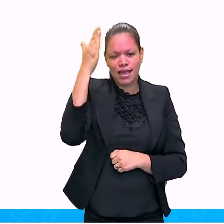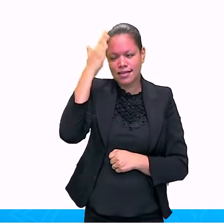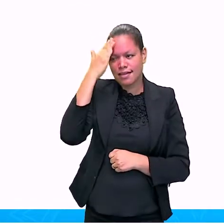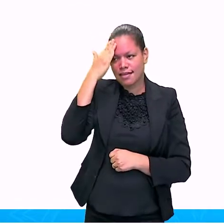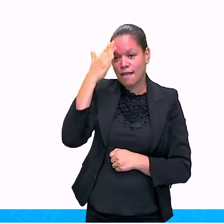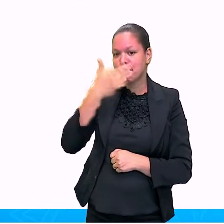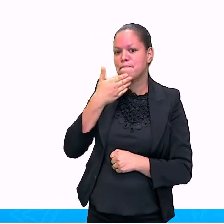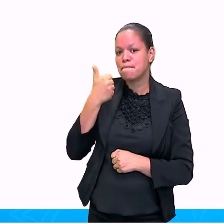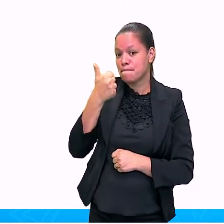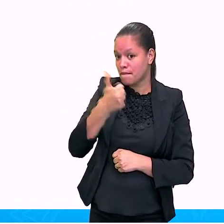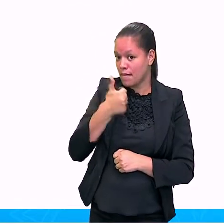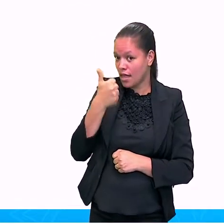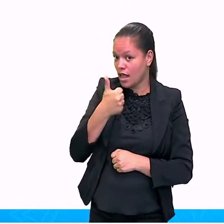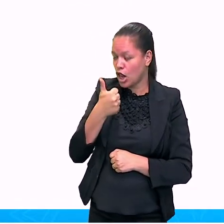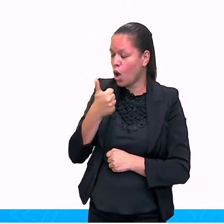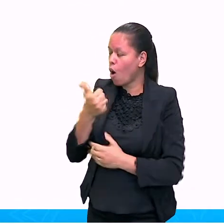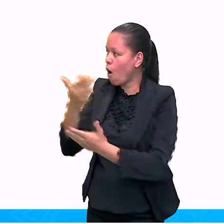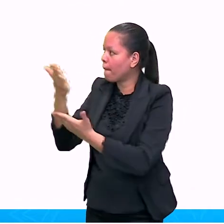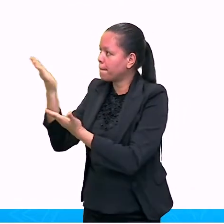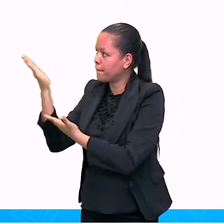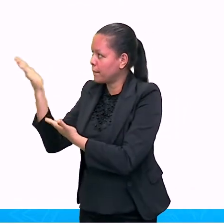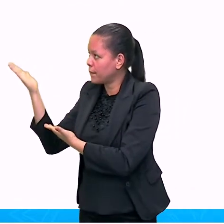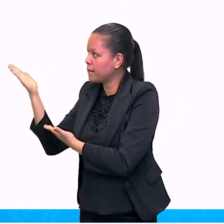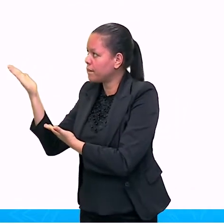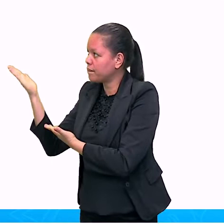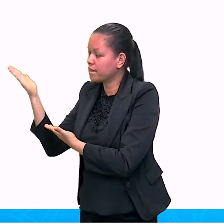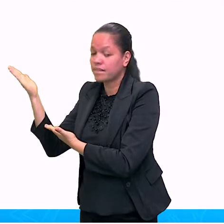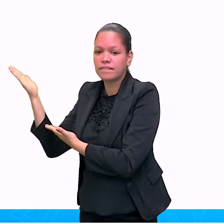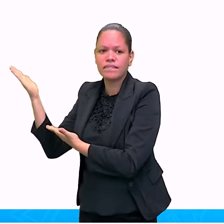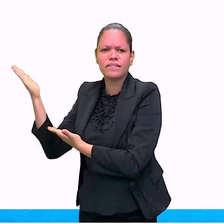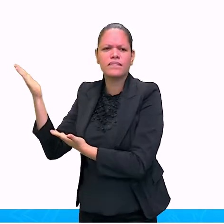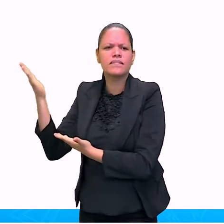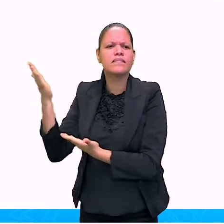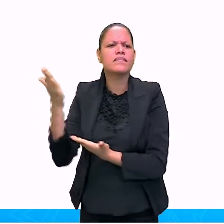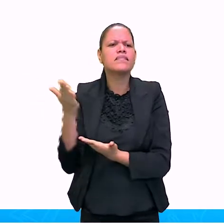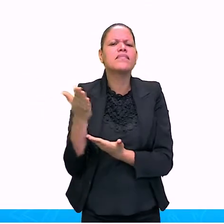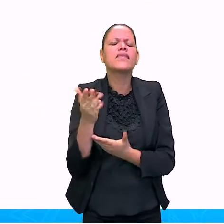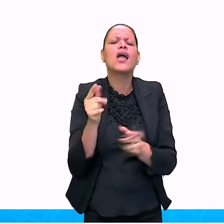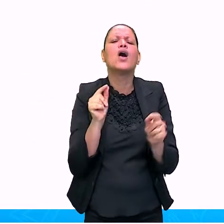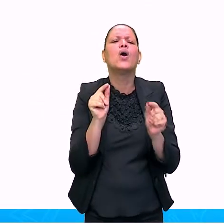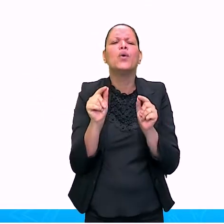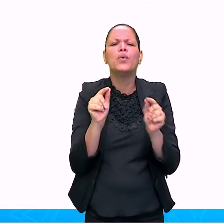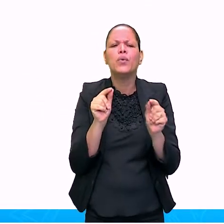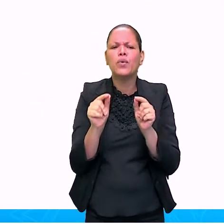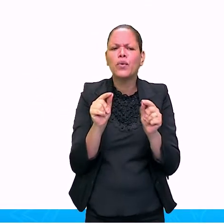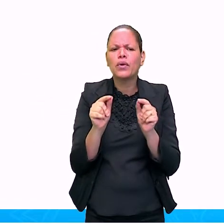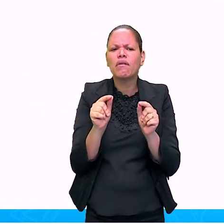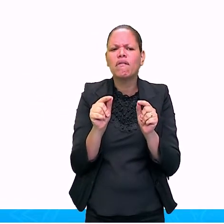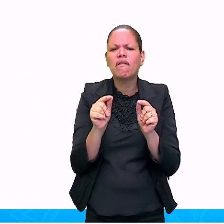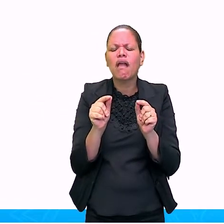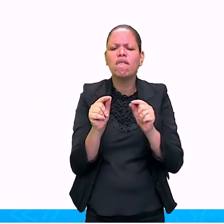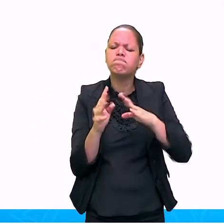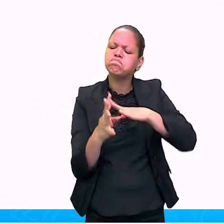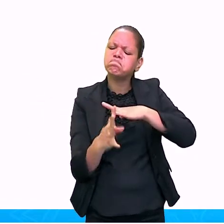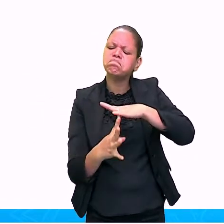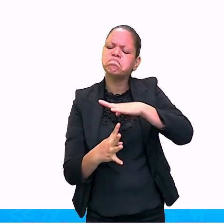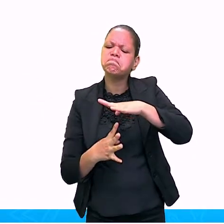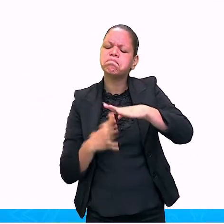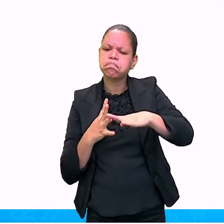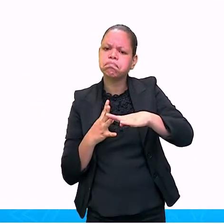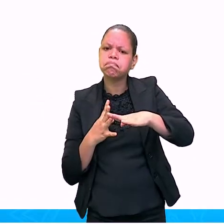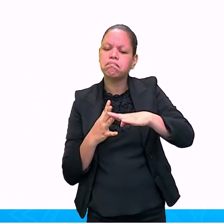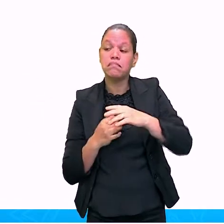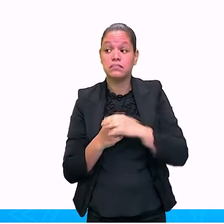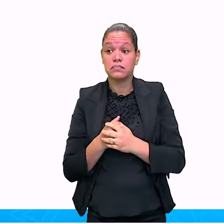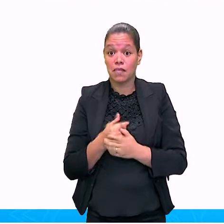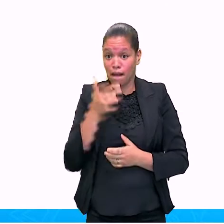imigração. É uma pessoa que sai do seu país de origem para fazer morada em outro país. Observe